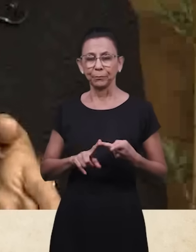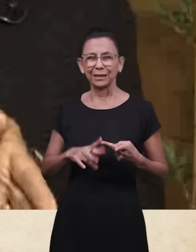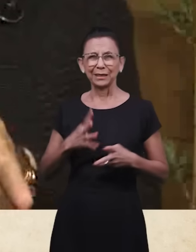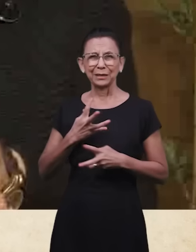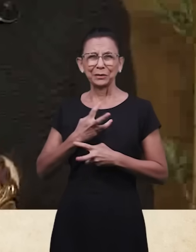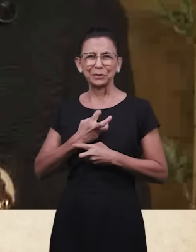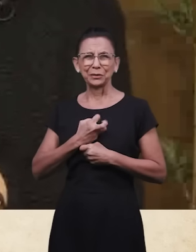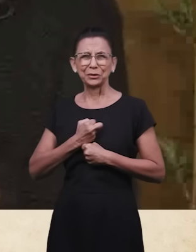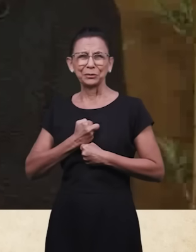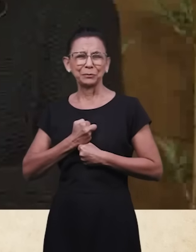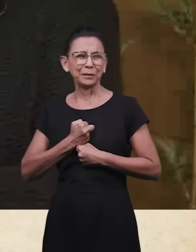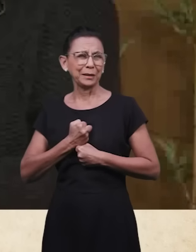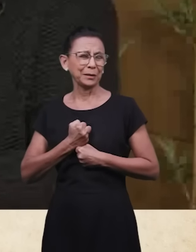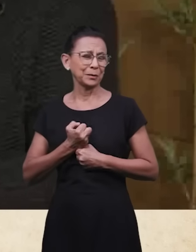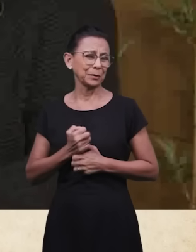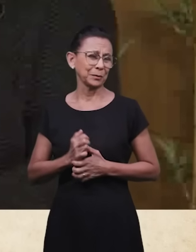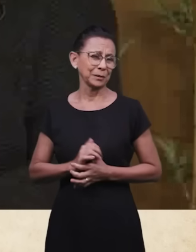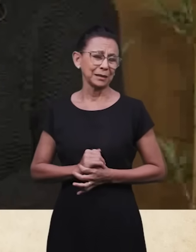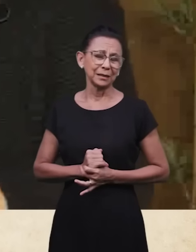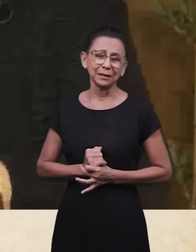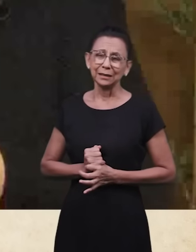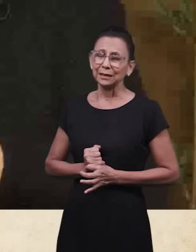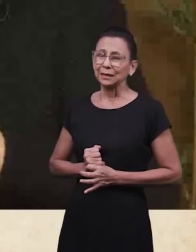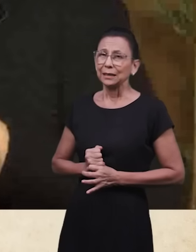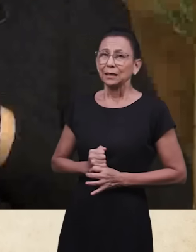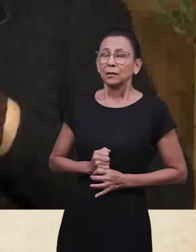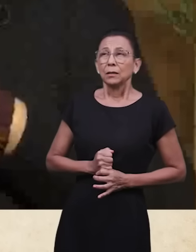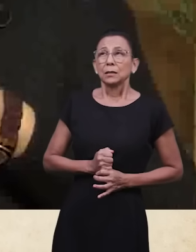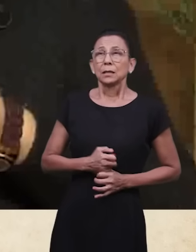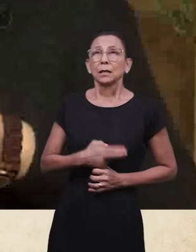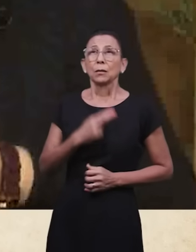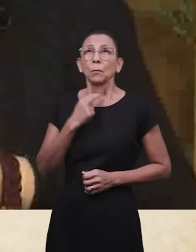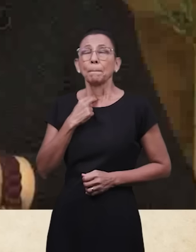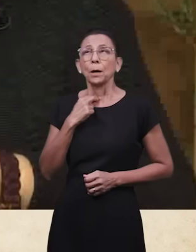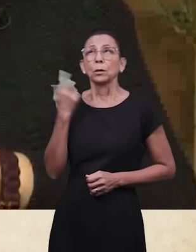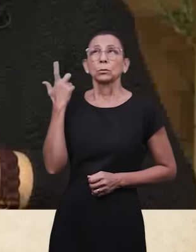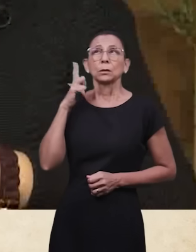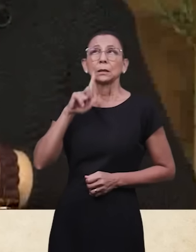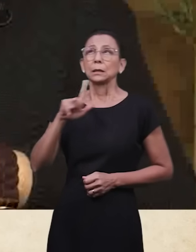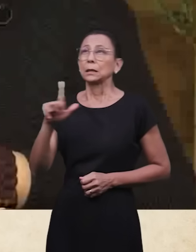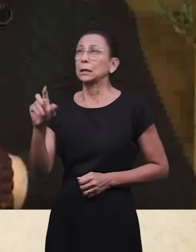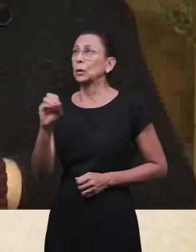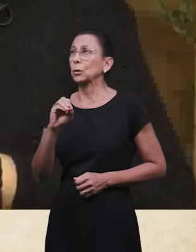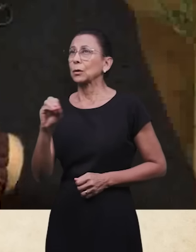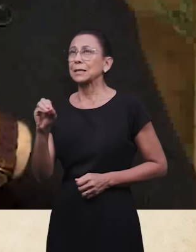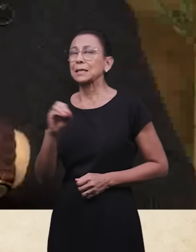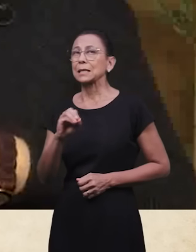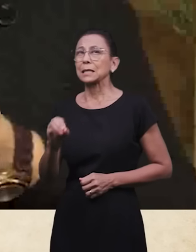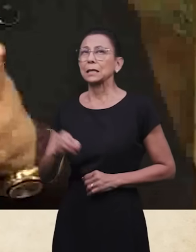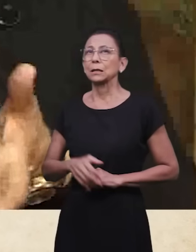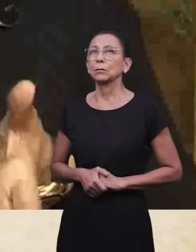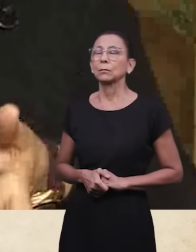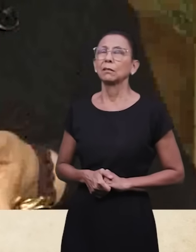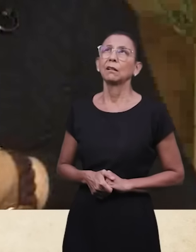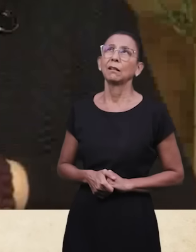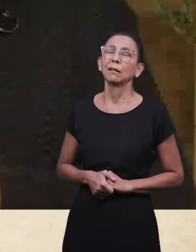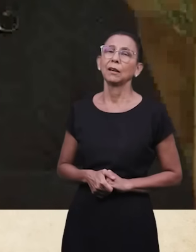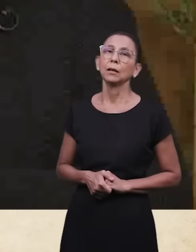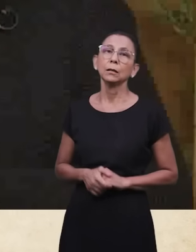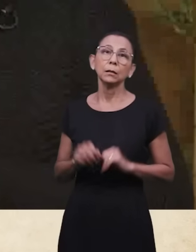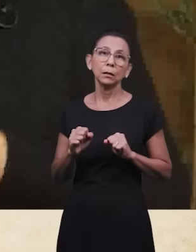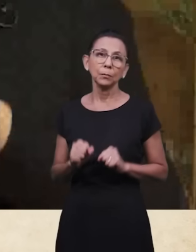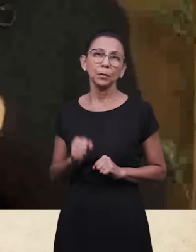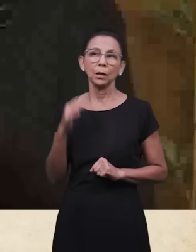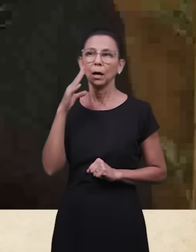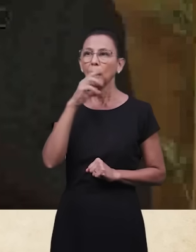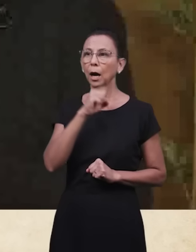angústia, como um sentimento negativo, ela gera essa inquietação. Mas também ela pode ser